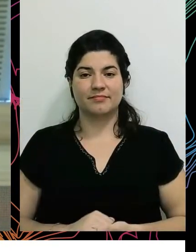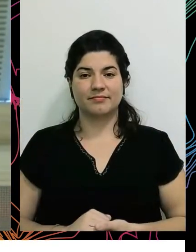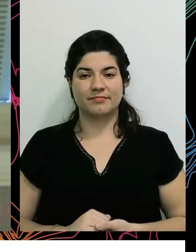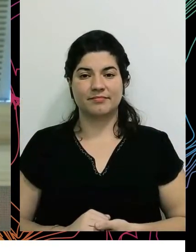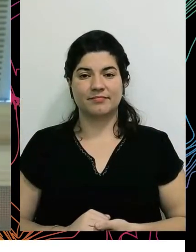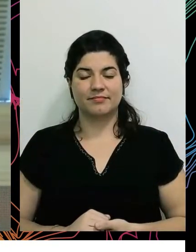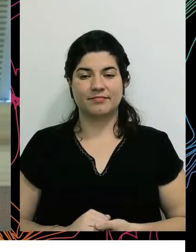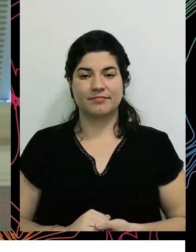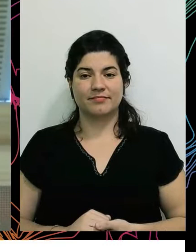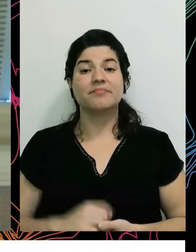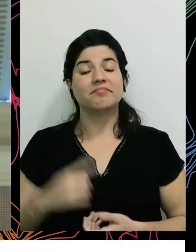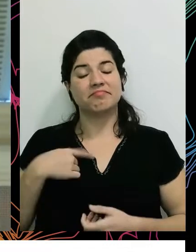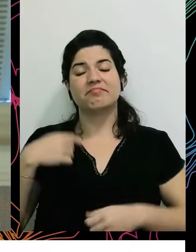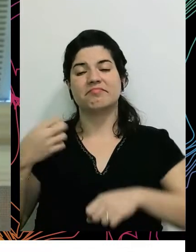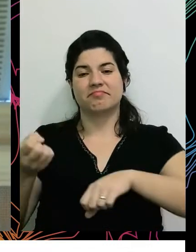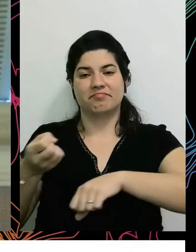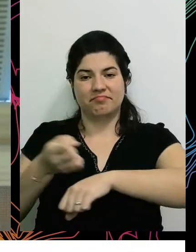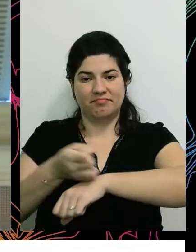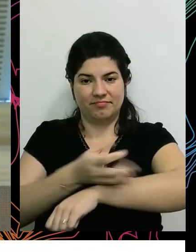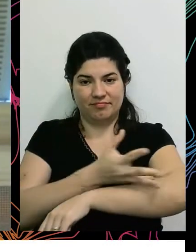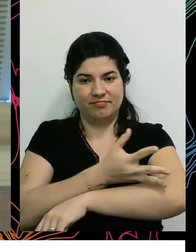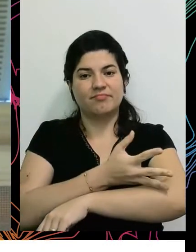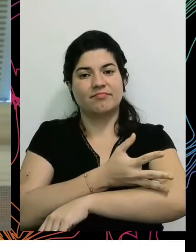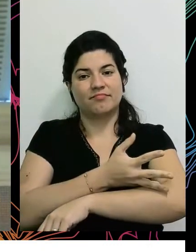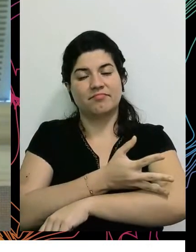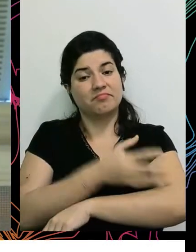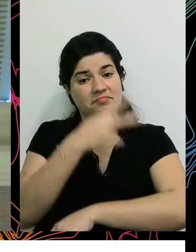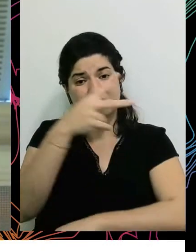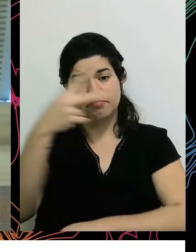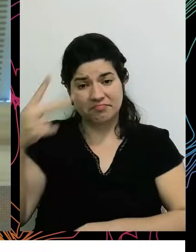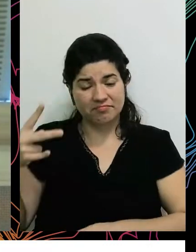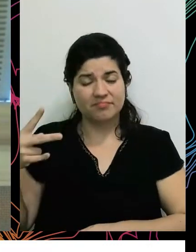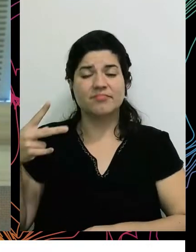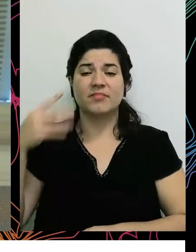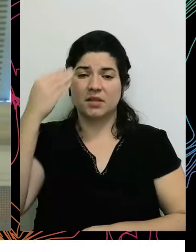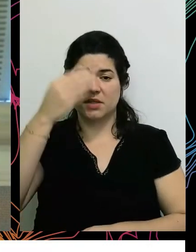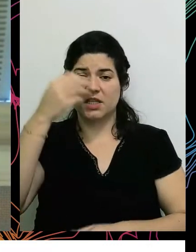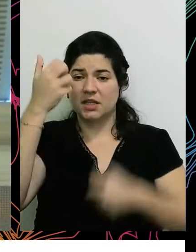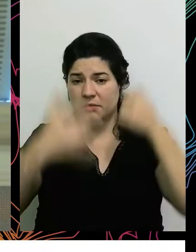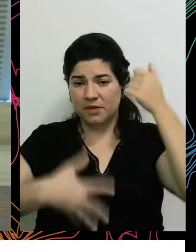Estou emocionada pelos testemunhos de Carla e Cristina.